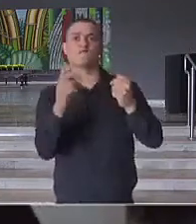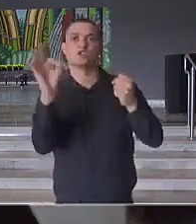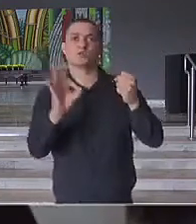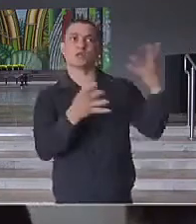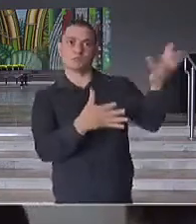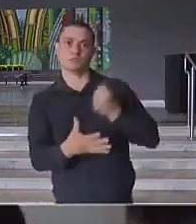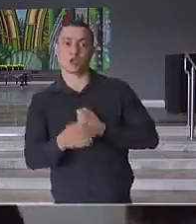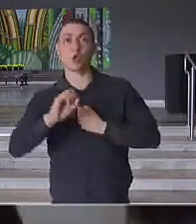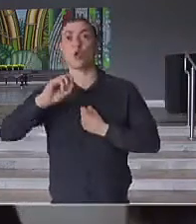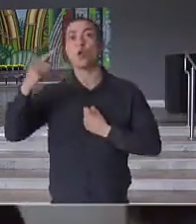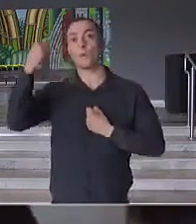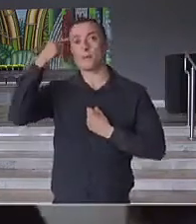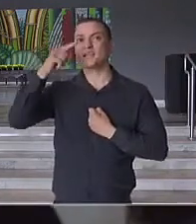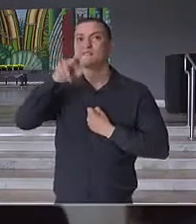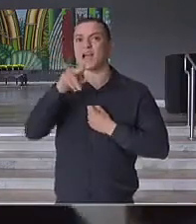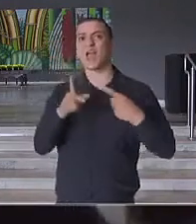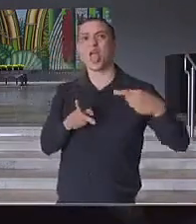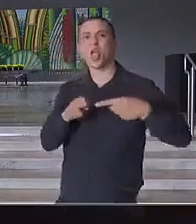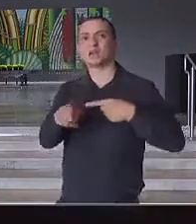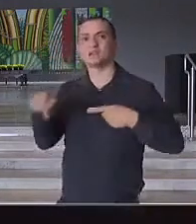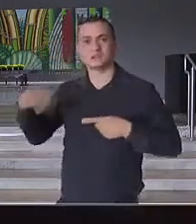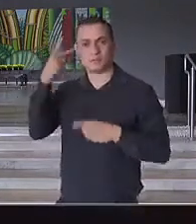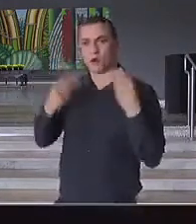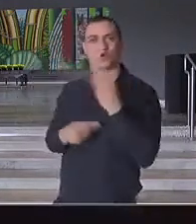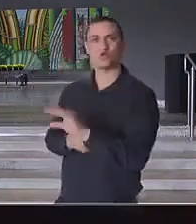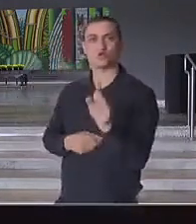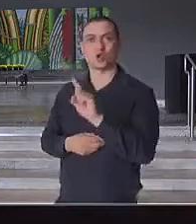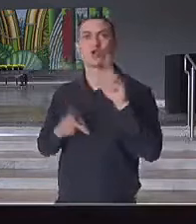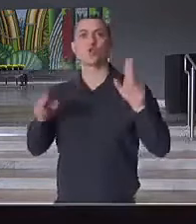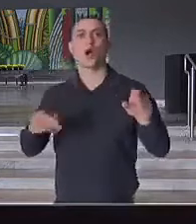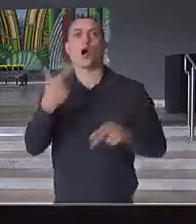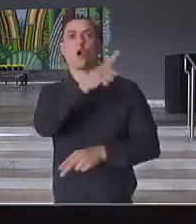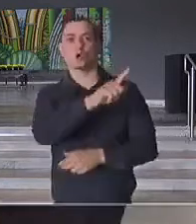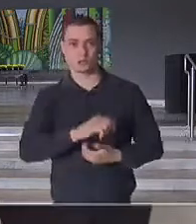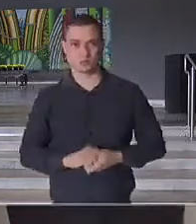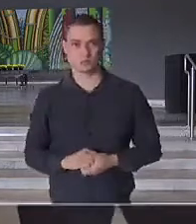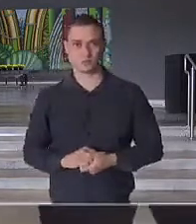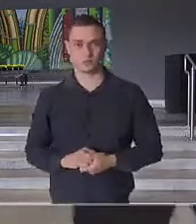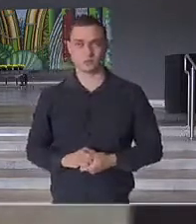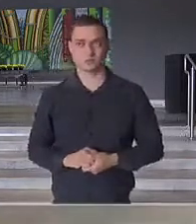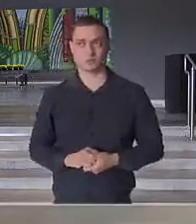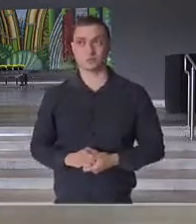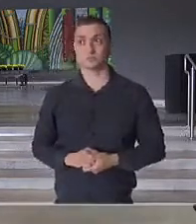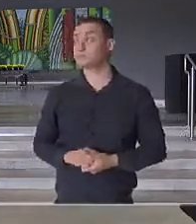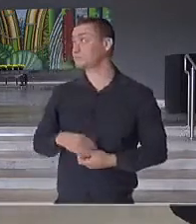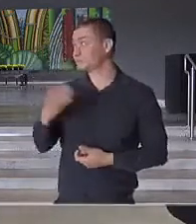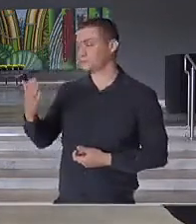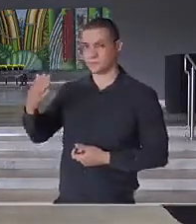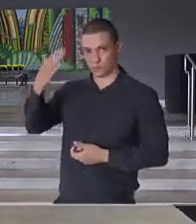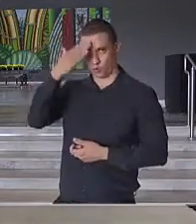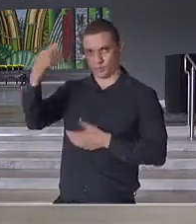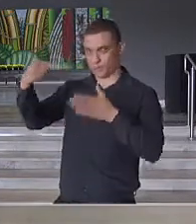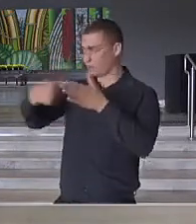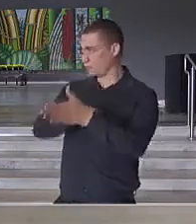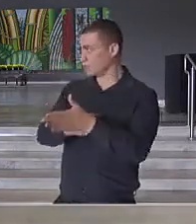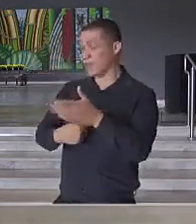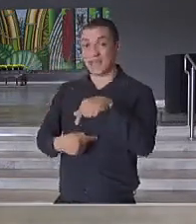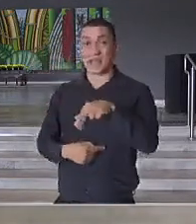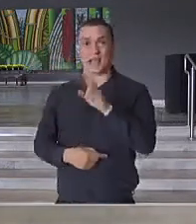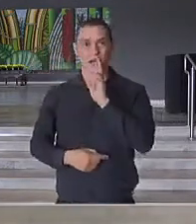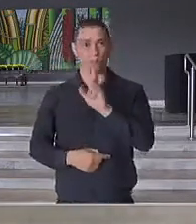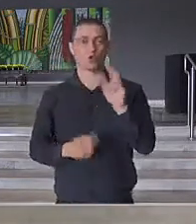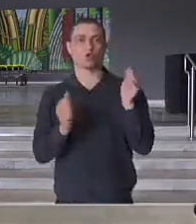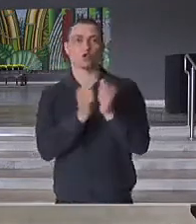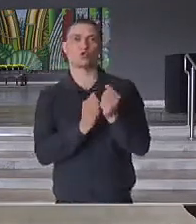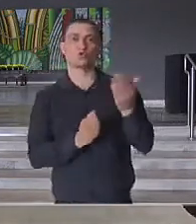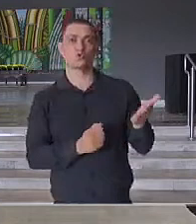senhor teme que tenha mais algum boicote, como os que já aconteceram com a Coronavac? Germano, obrigado pela pergunta. Eu vou dividir a resposta